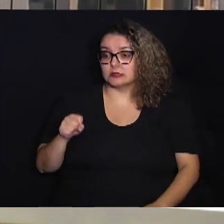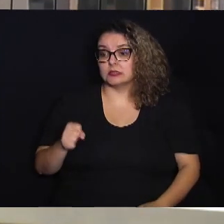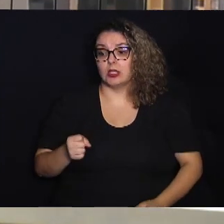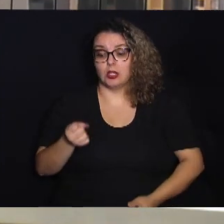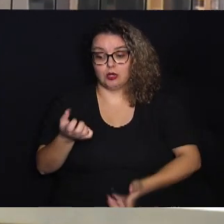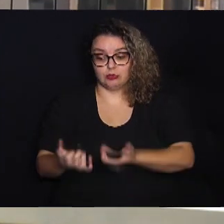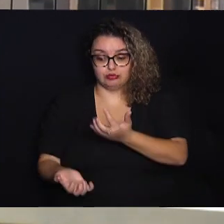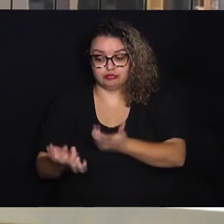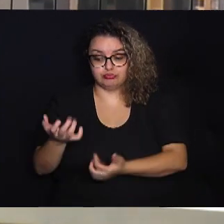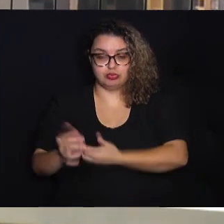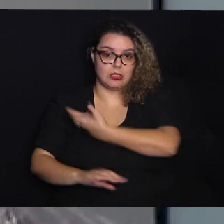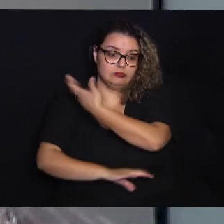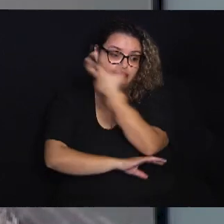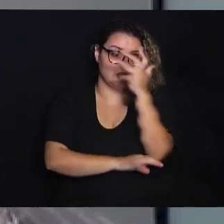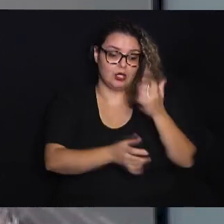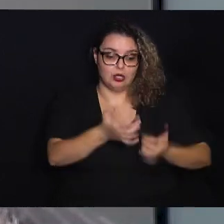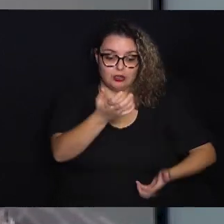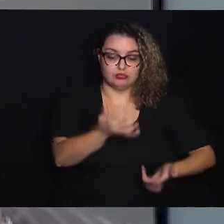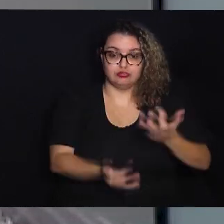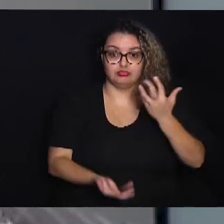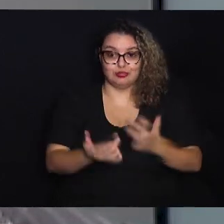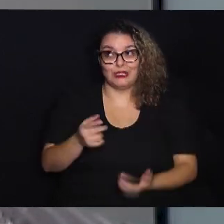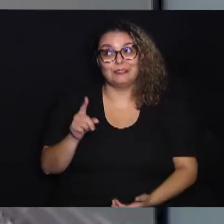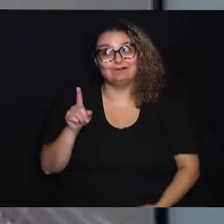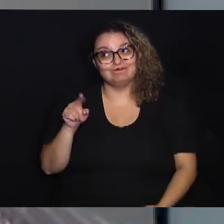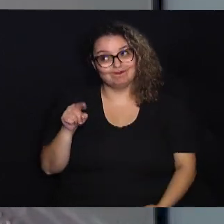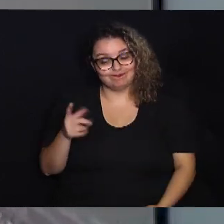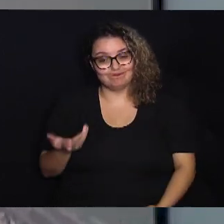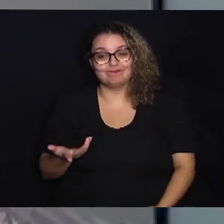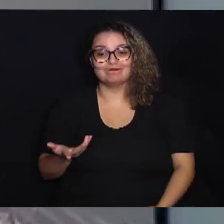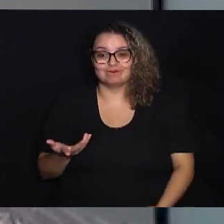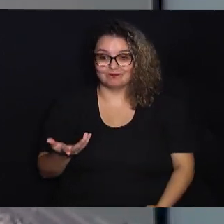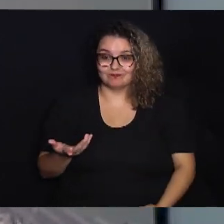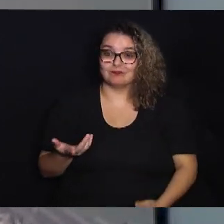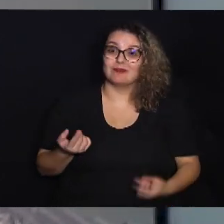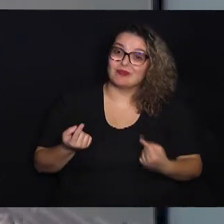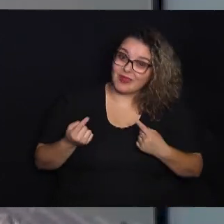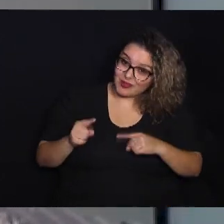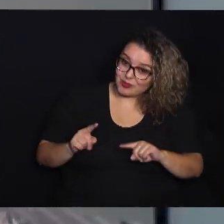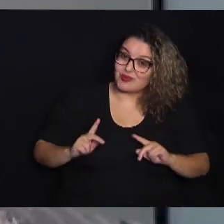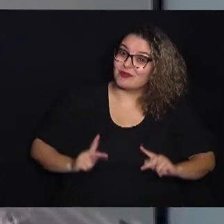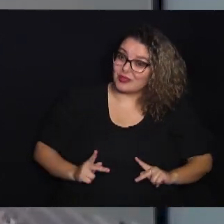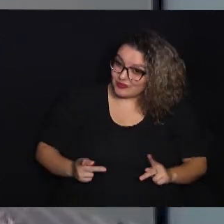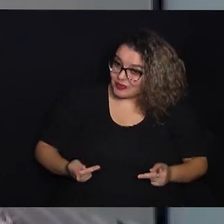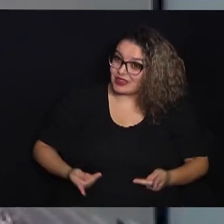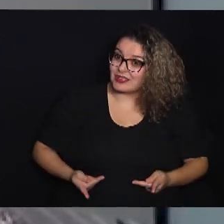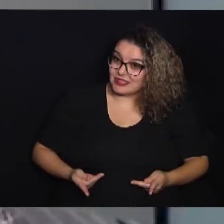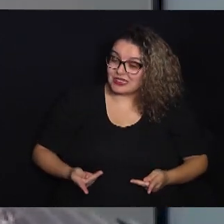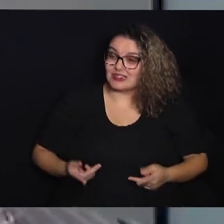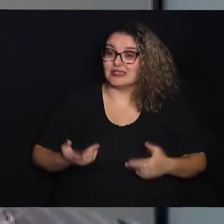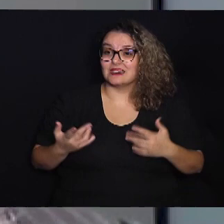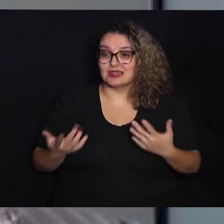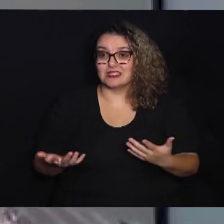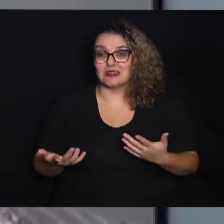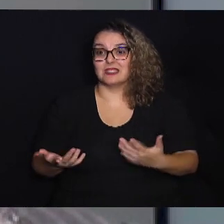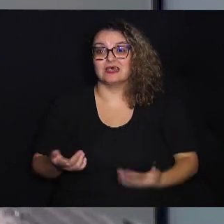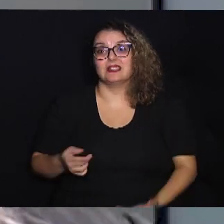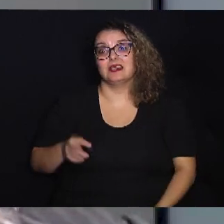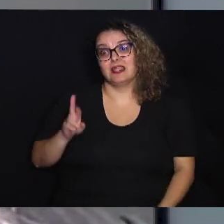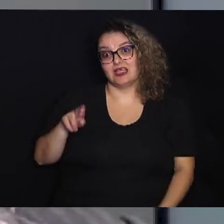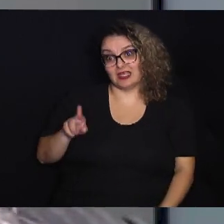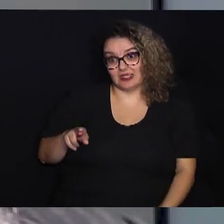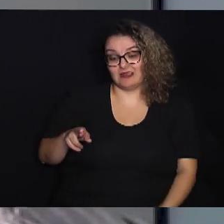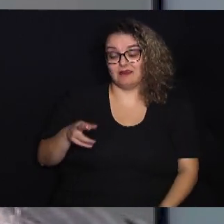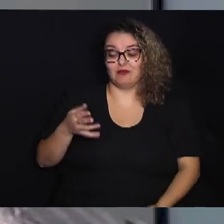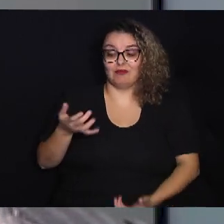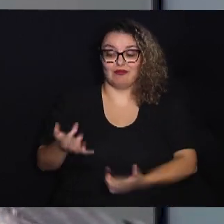Os incêndios, eles têm sido muito provocados pelo homem, né? E